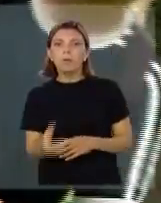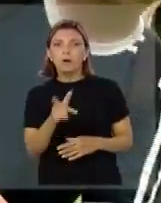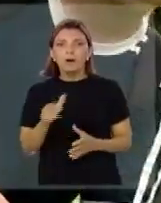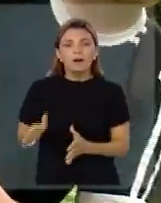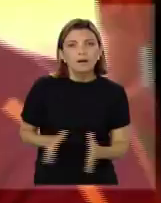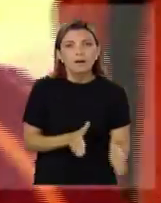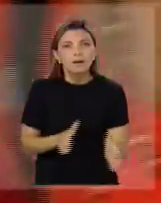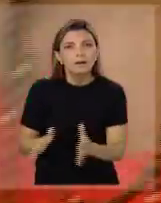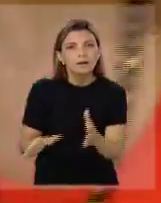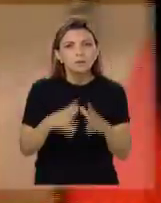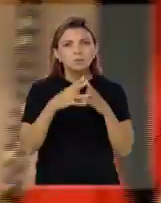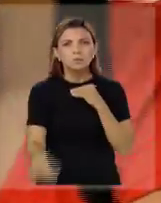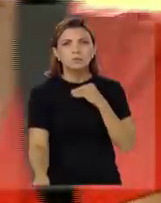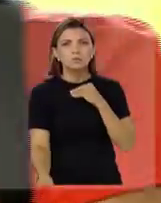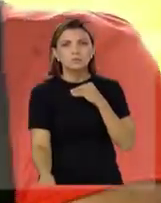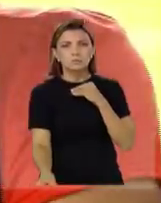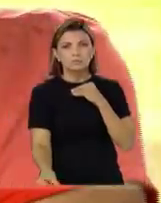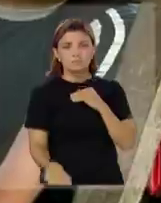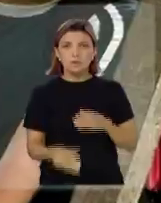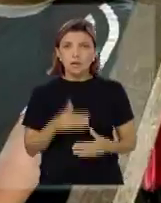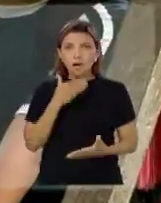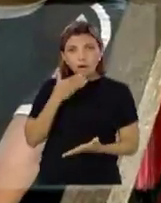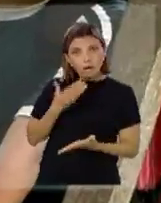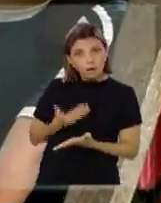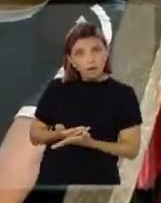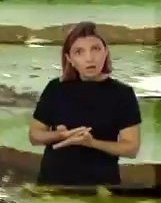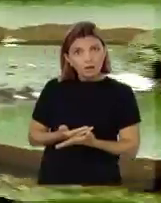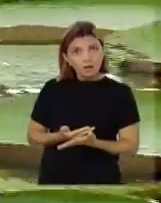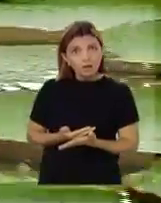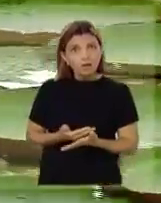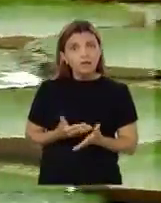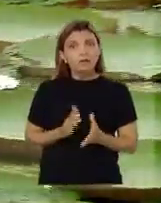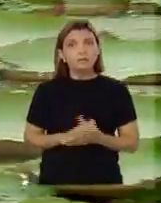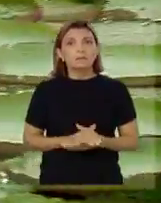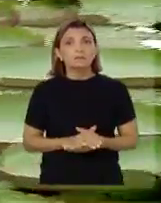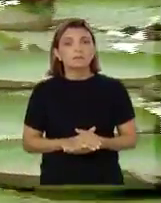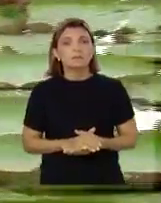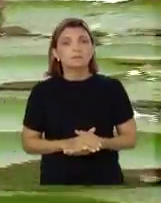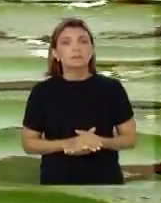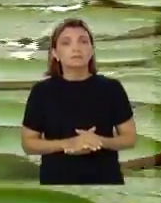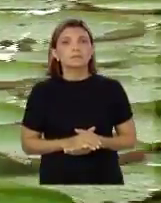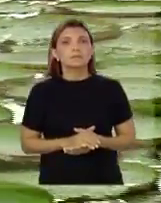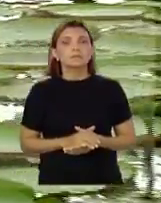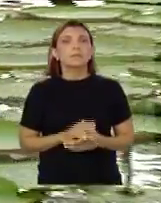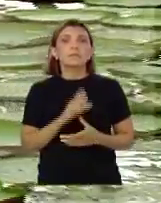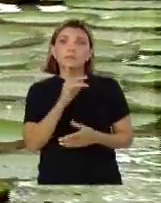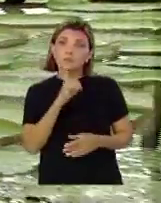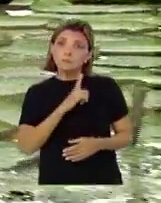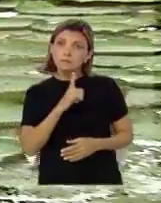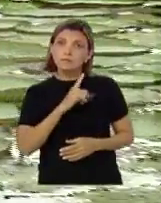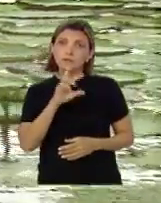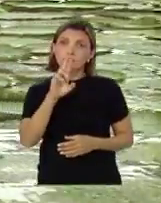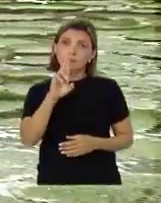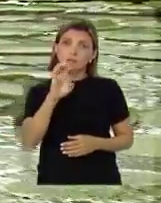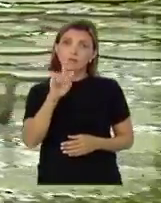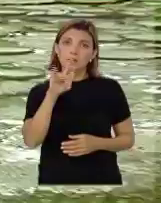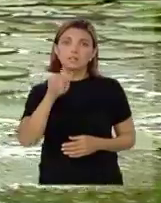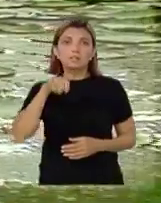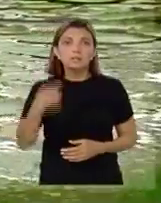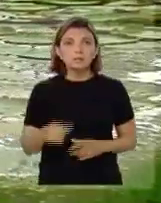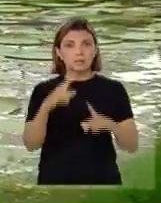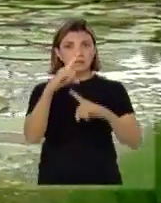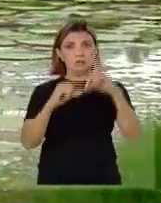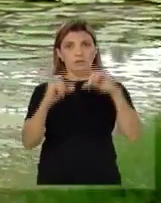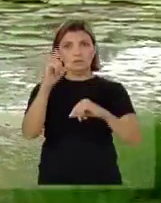e tibum, caiu na água e sumiu no rio. Caramba! Mas a lua transformou ela em estrela. É por isso que a Vitória Régia é conhecida